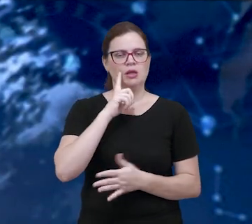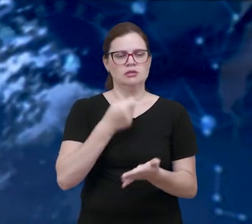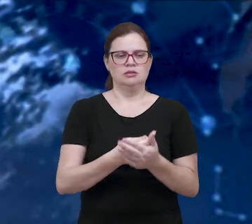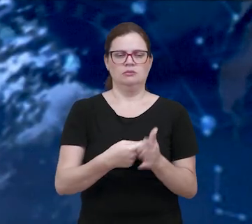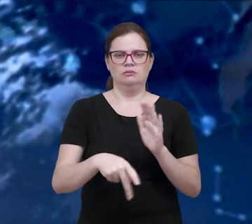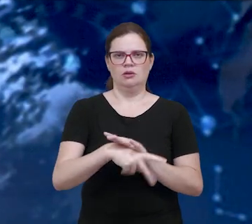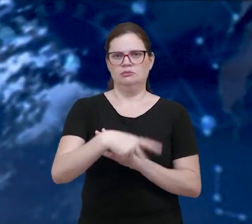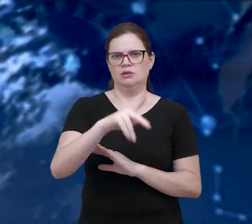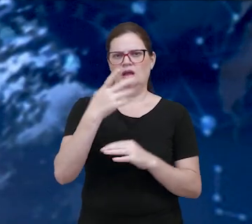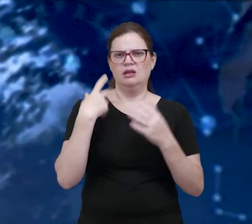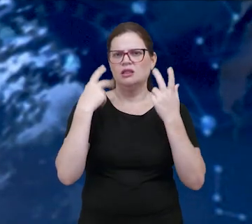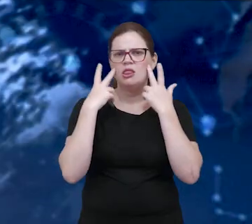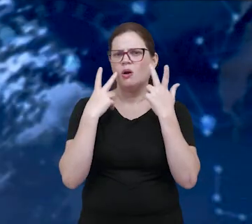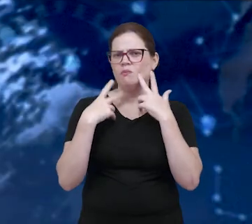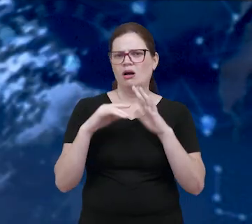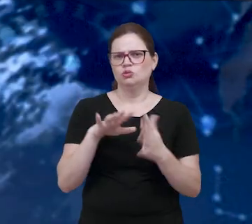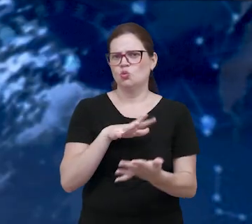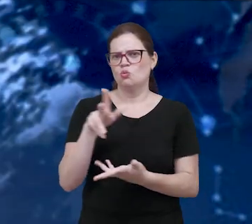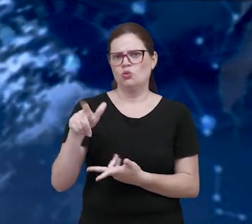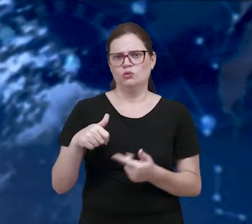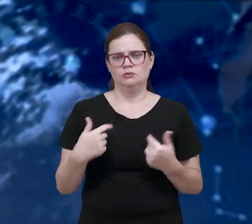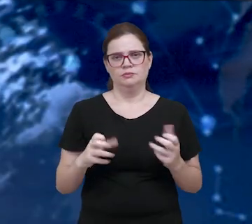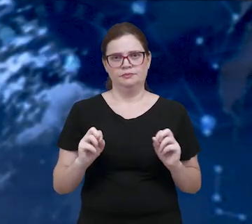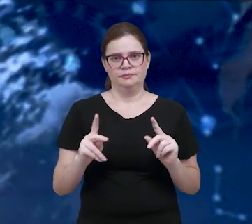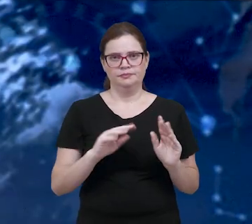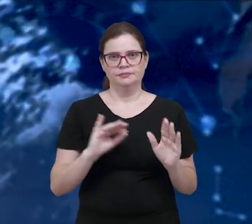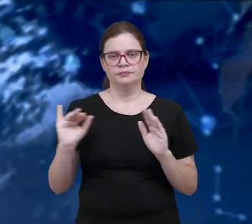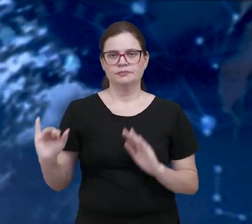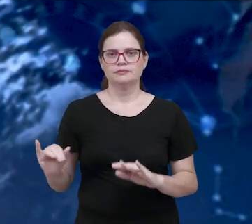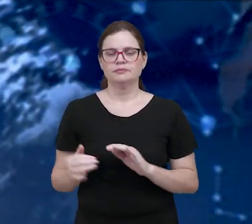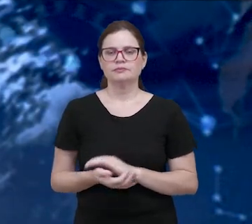aí é normal no mundo todo, né? Vamos passar aqui agora.